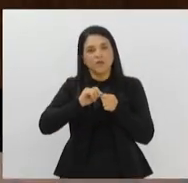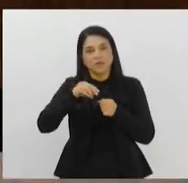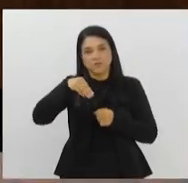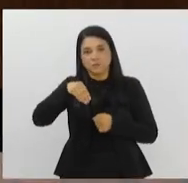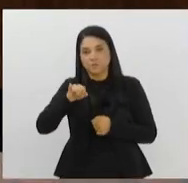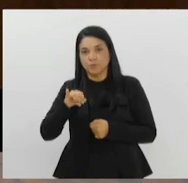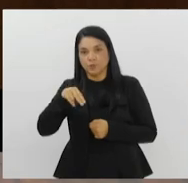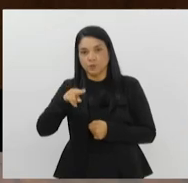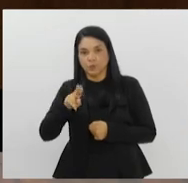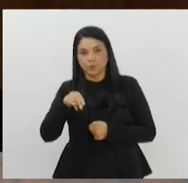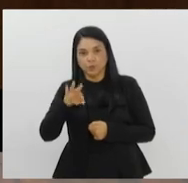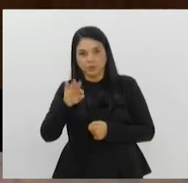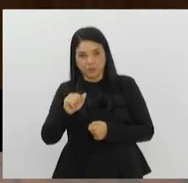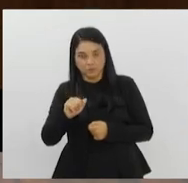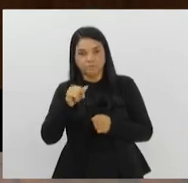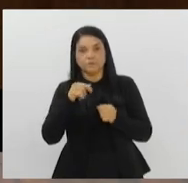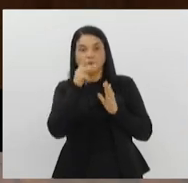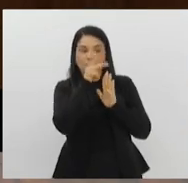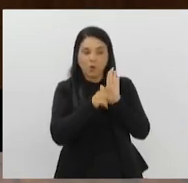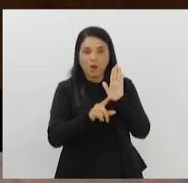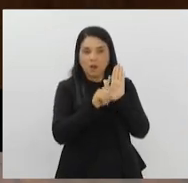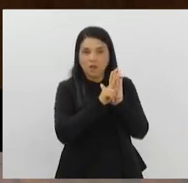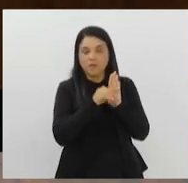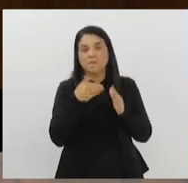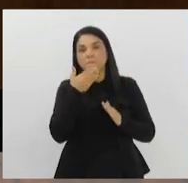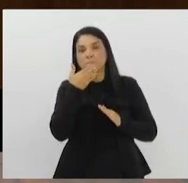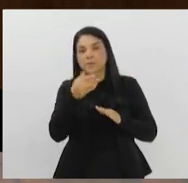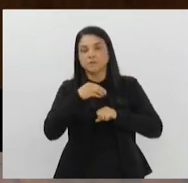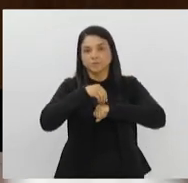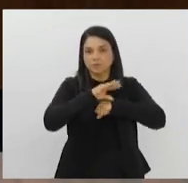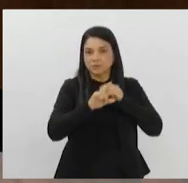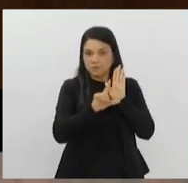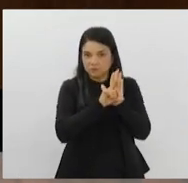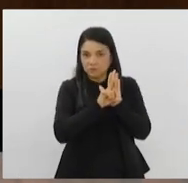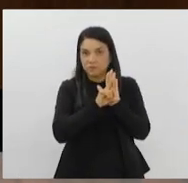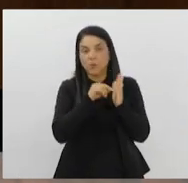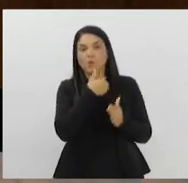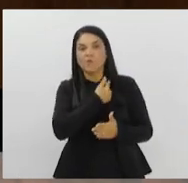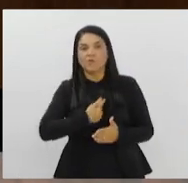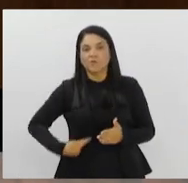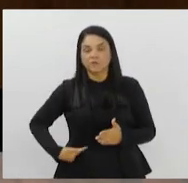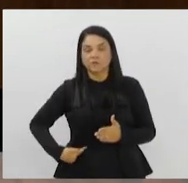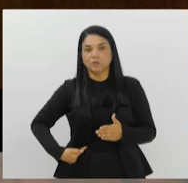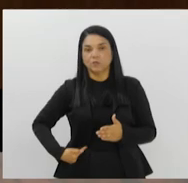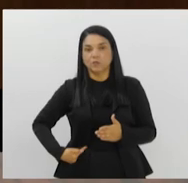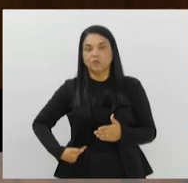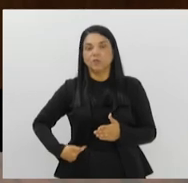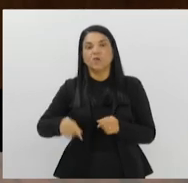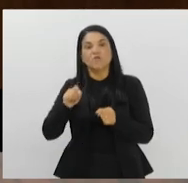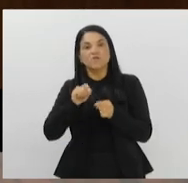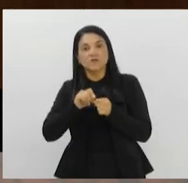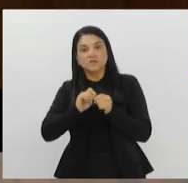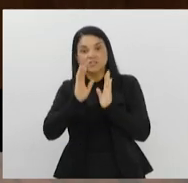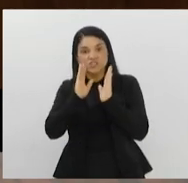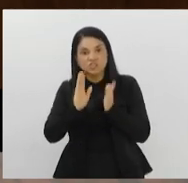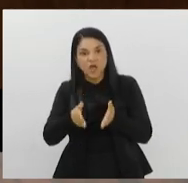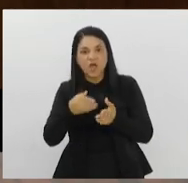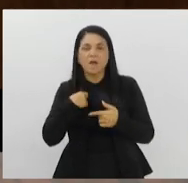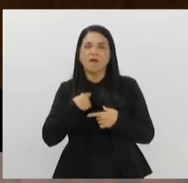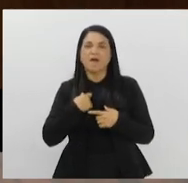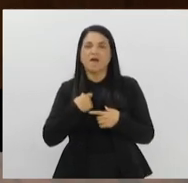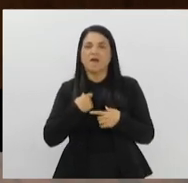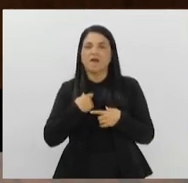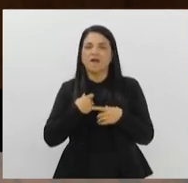um projeto de lei e pede uma indicação legislativa para o governador fazer algo que ele já pode